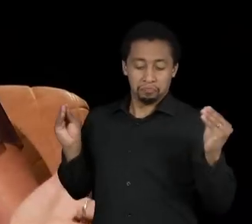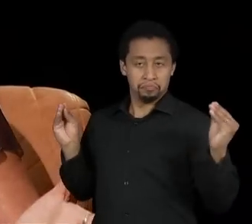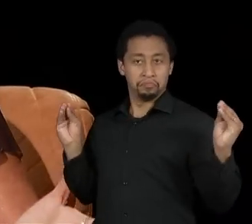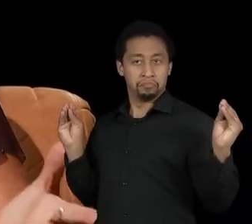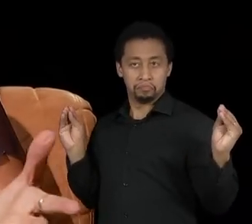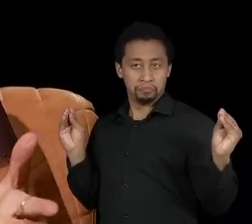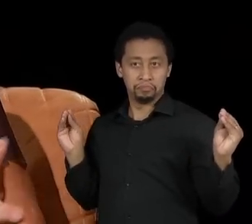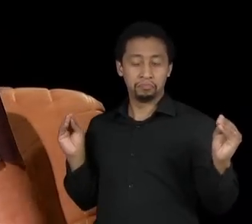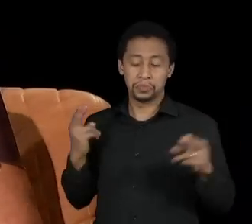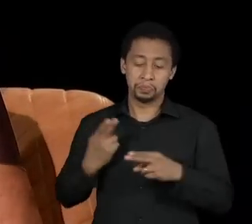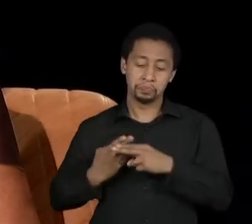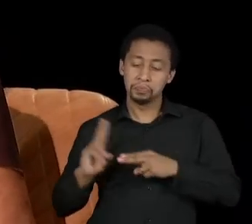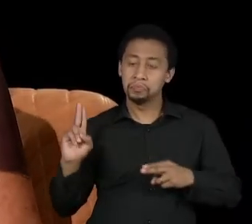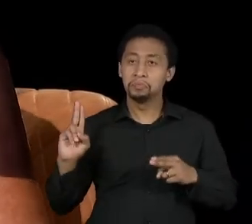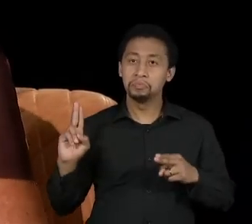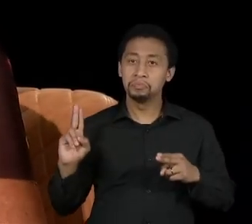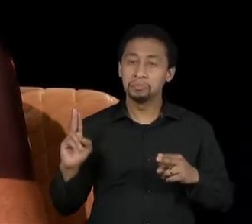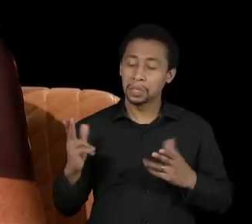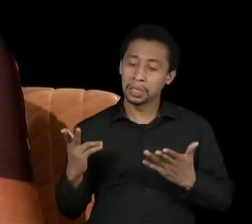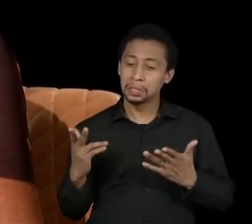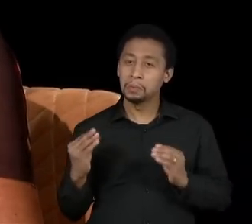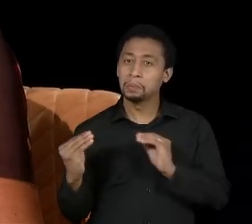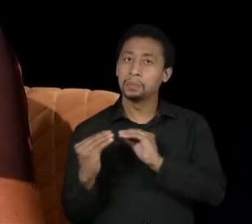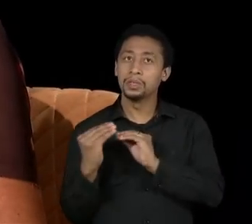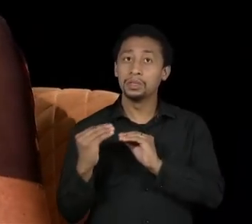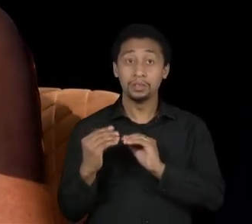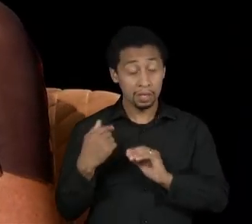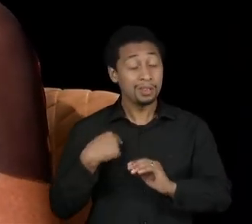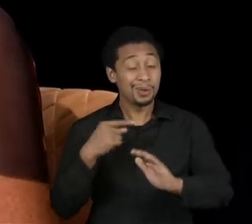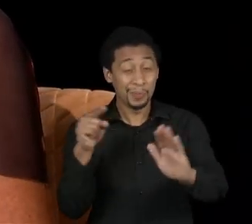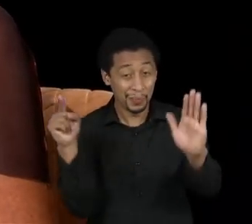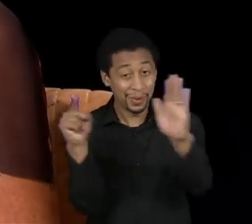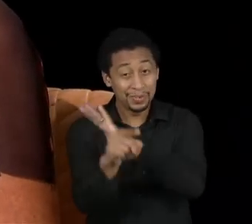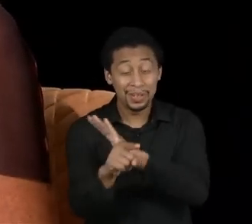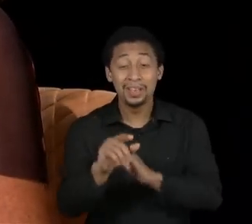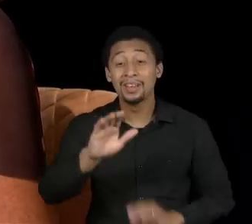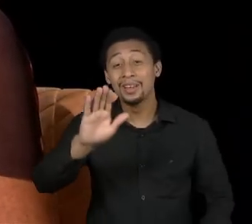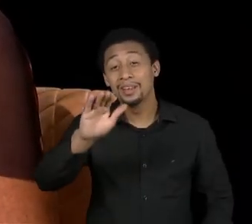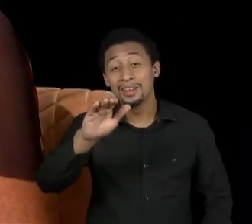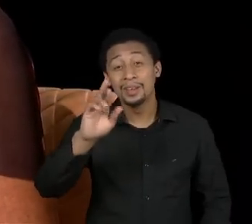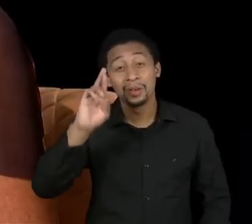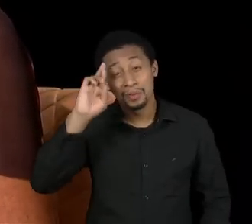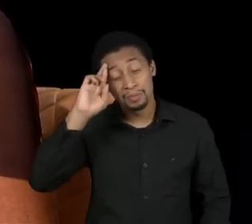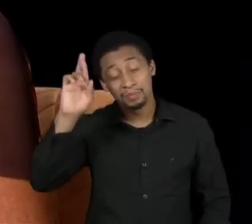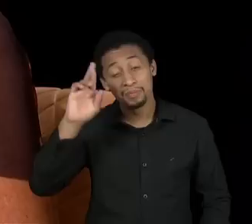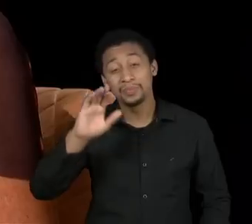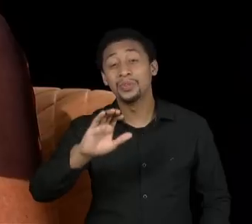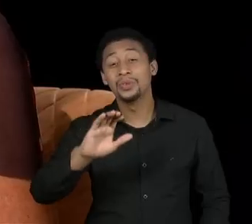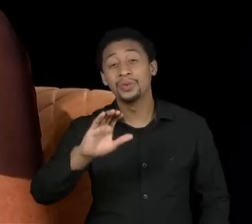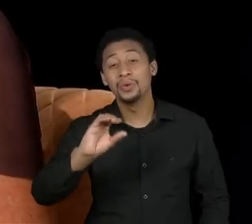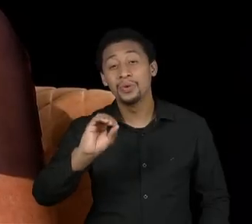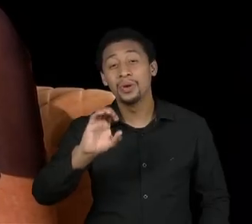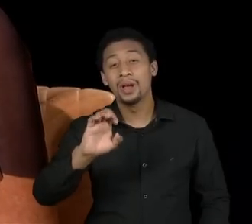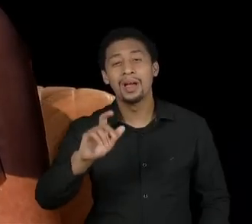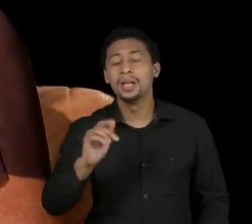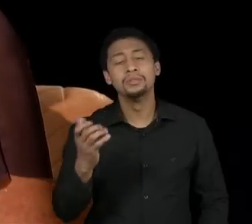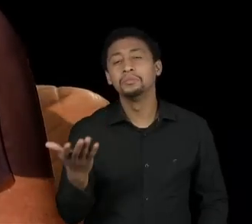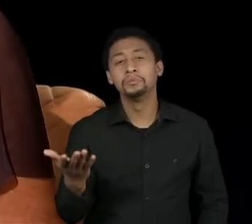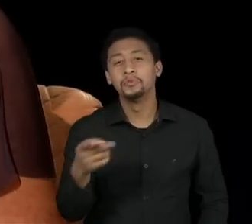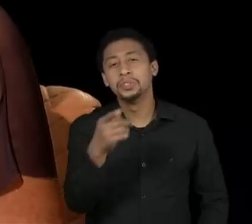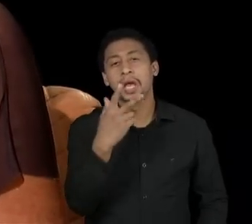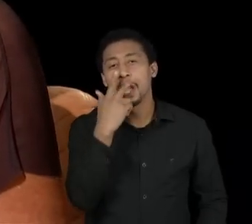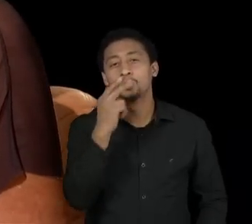acontece nada. Aí ela, doutor Coelho, então me diga, e como é que